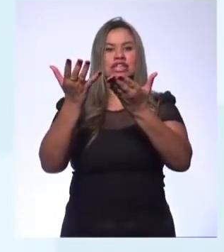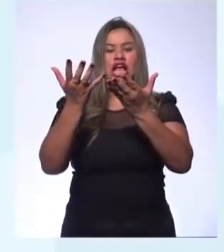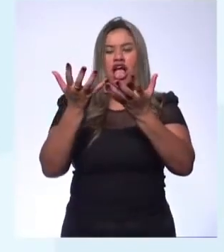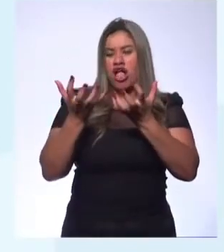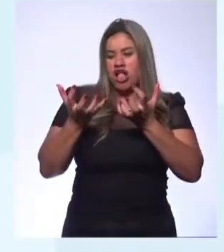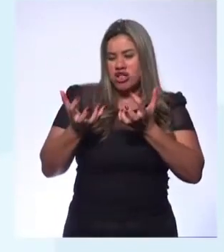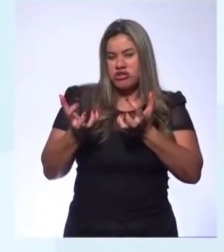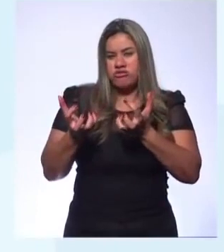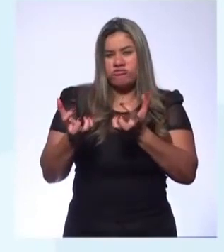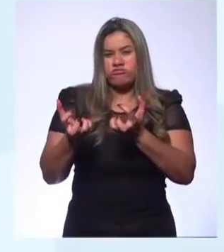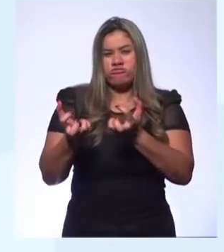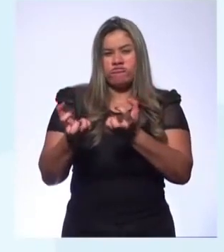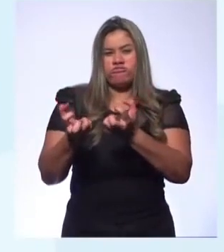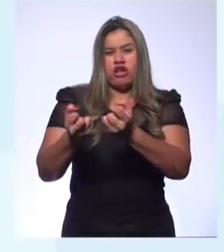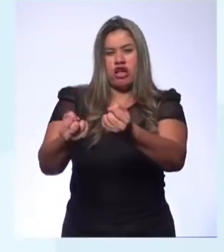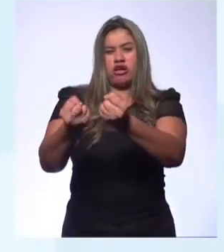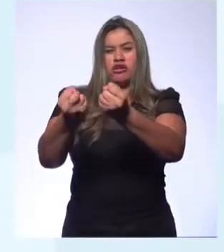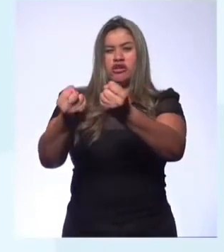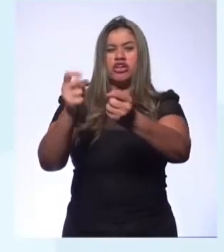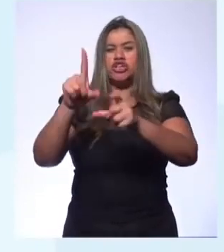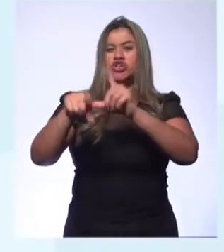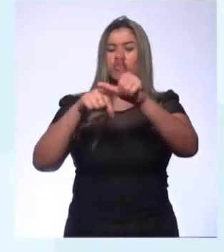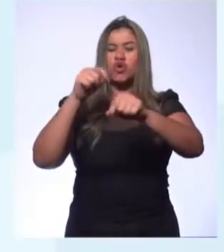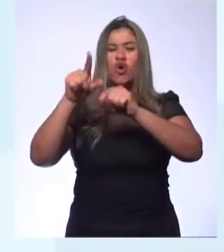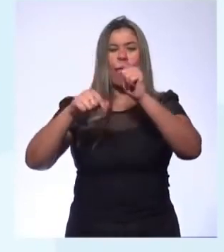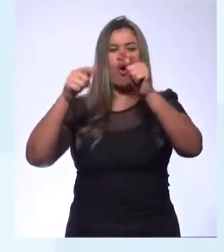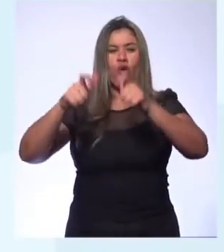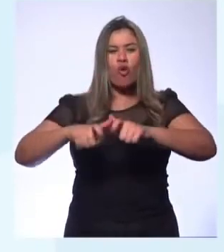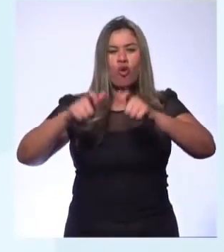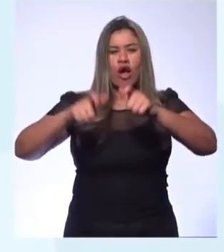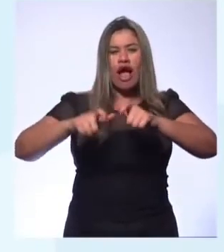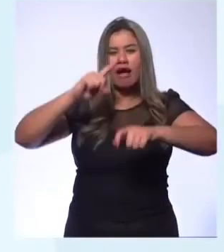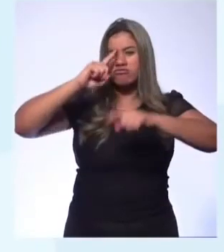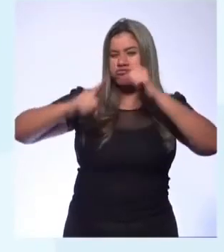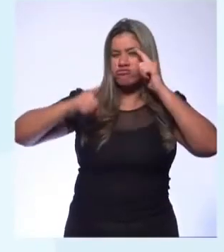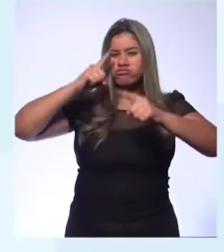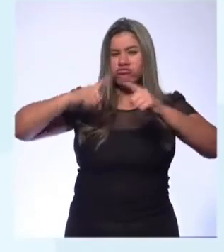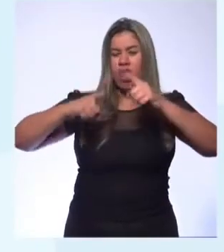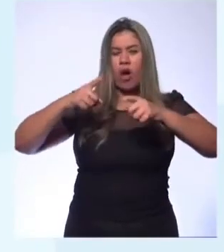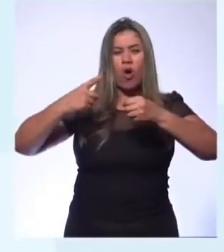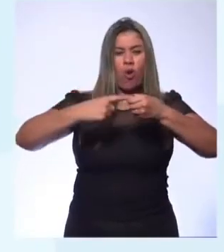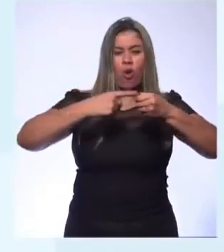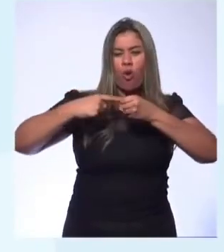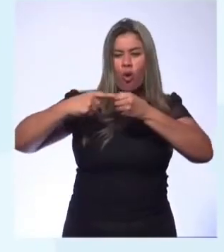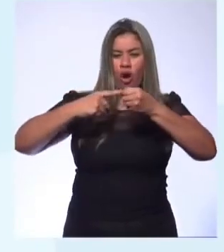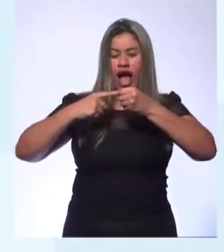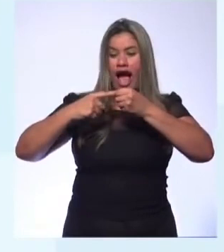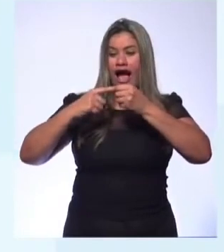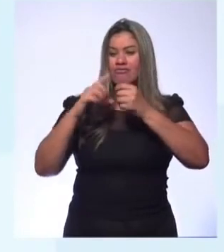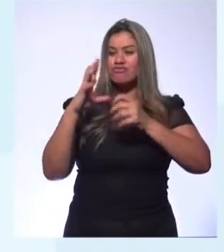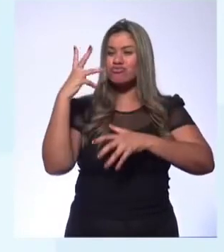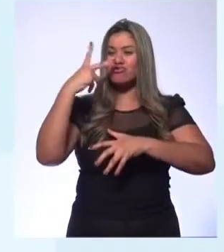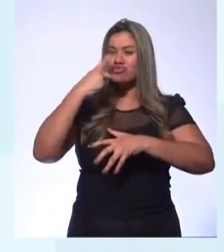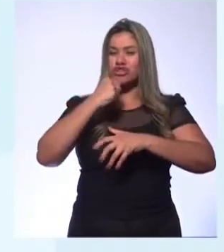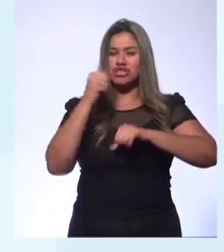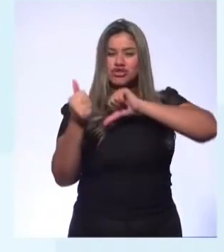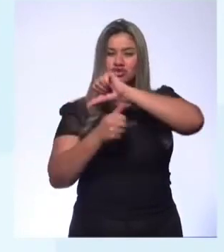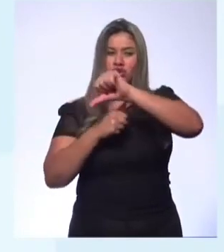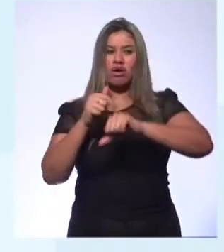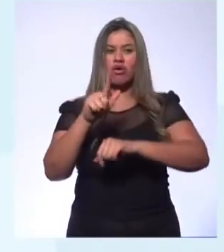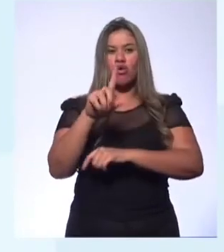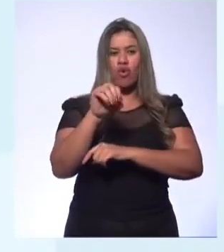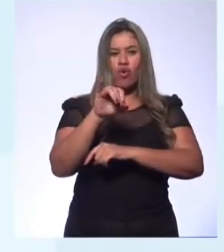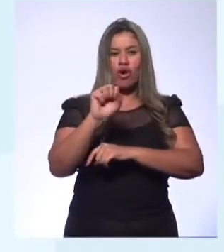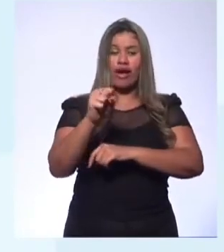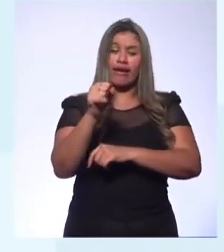o ventre da miséria. Escolhe para a sede de teu domínio uma província próspera e feliz. Goiás, por